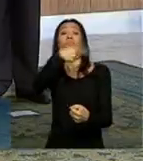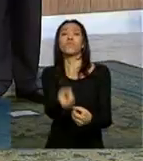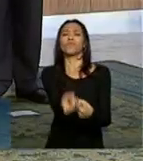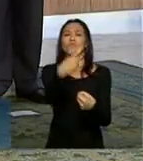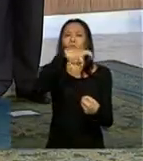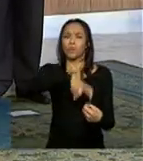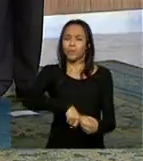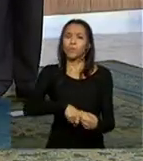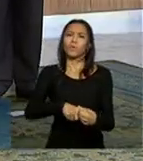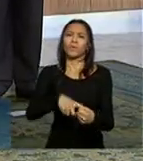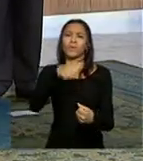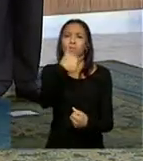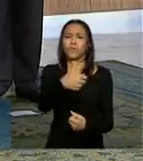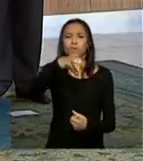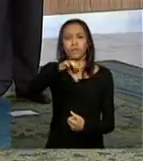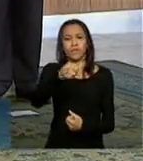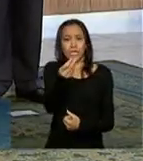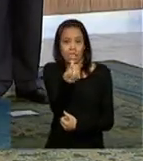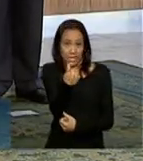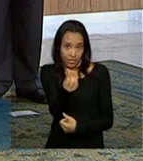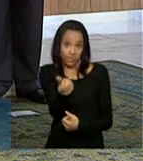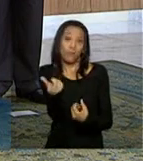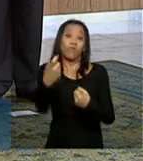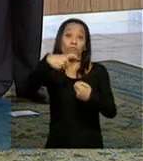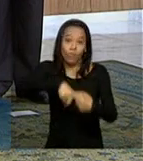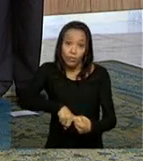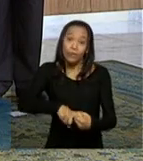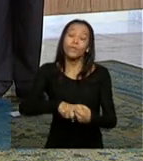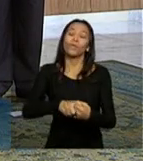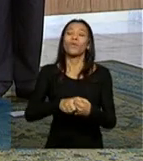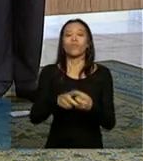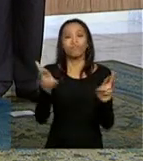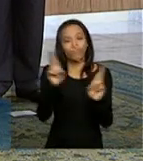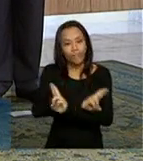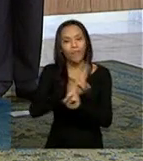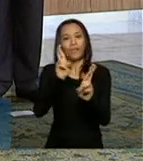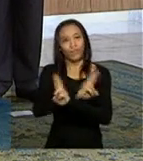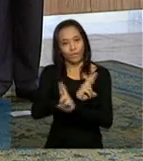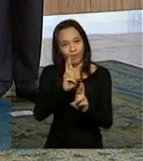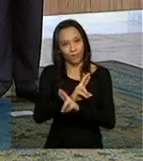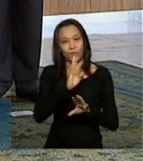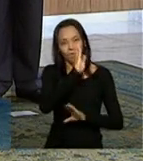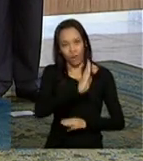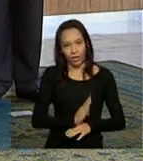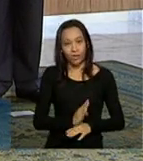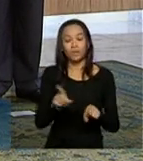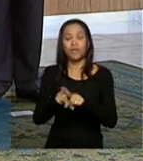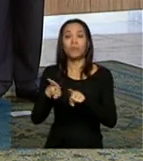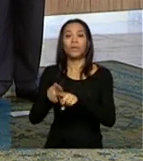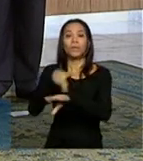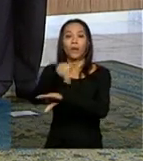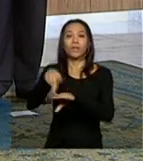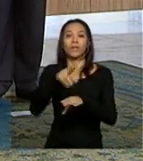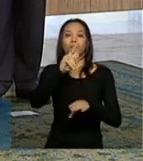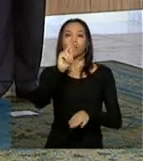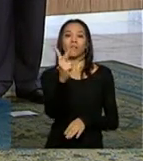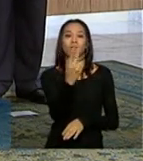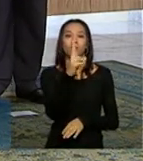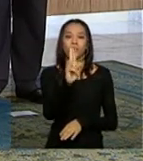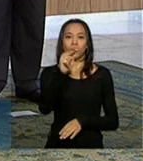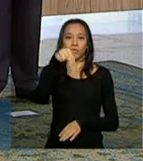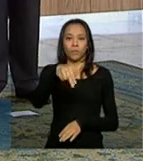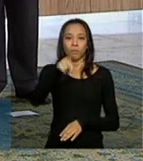nos anos 60, na década de 60. A partir daí, então, as relações entre Brasil e Hungria vêm